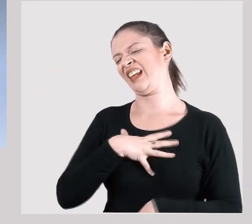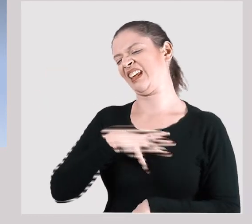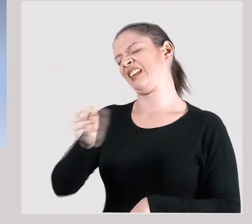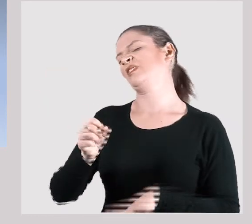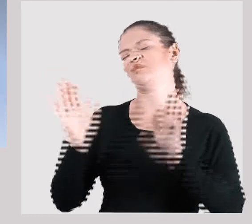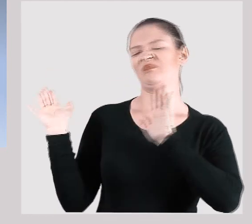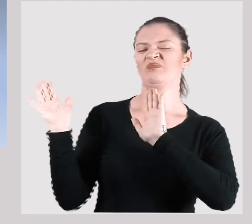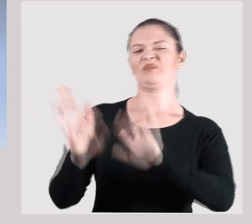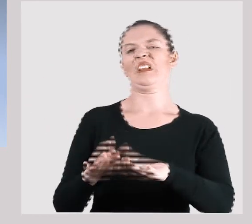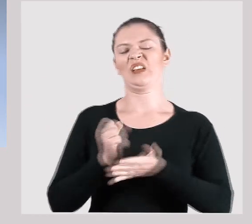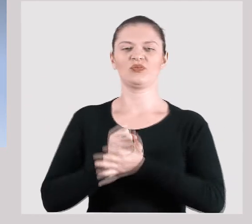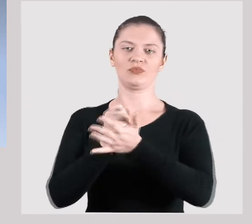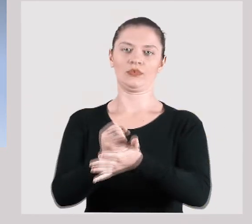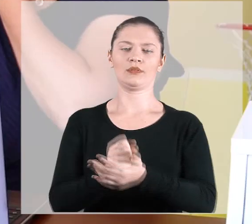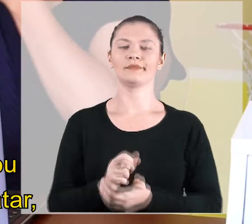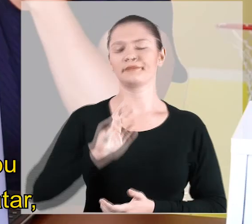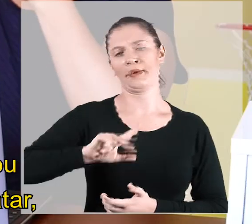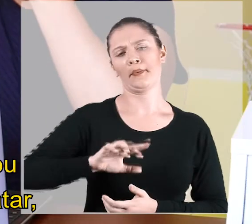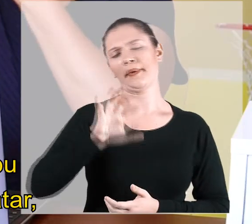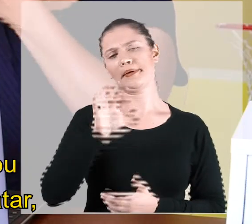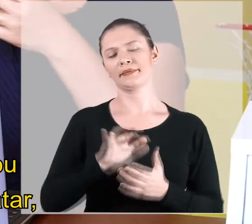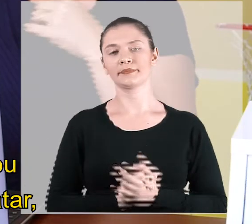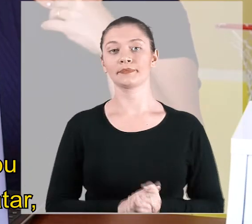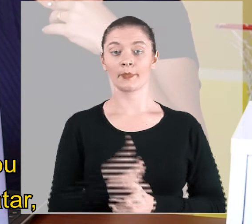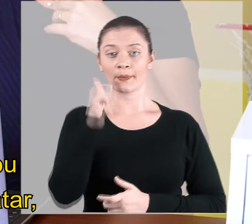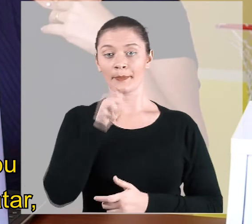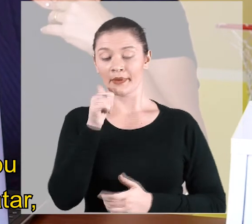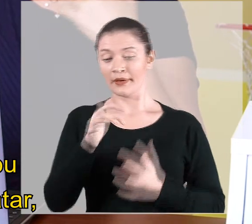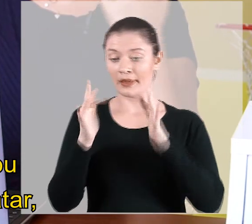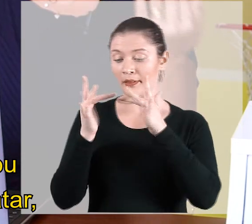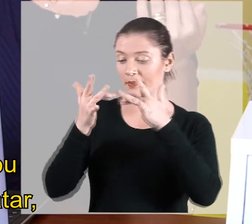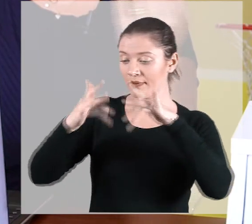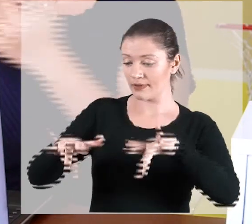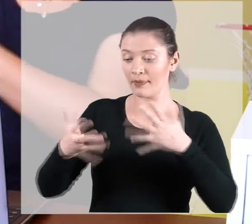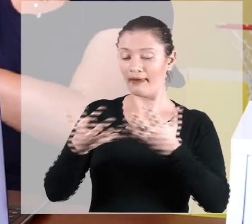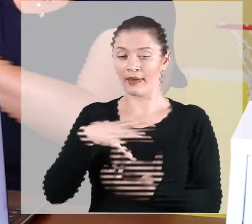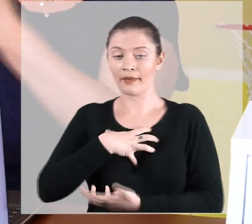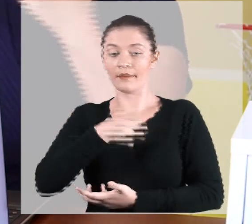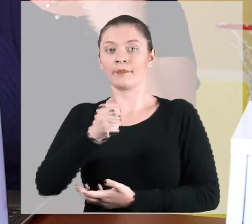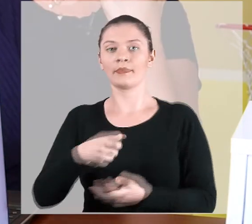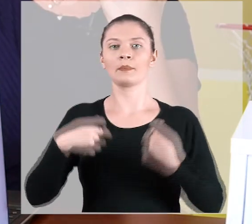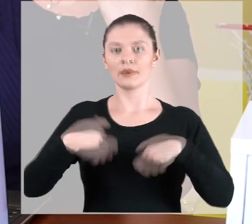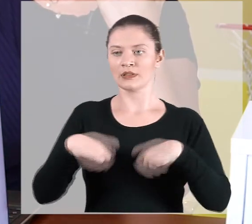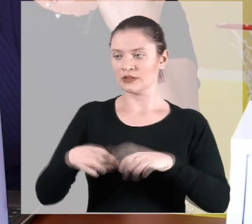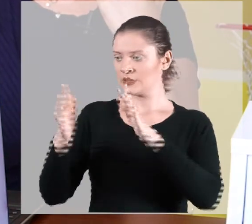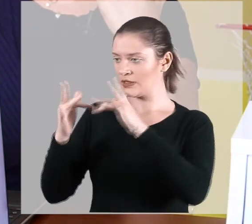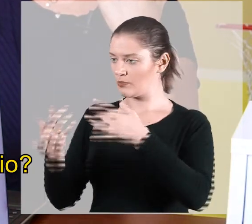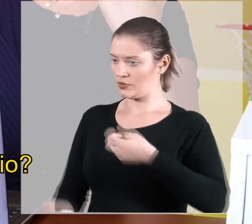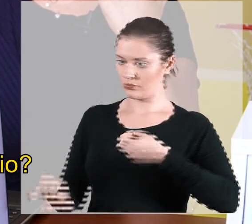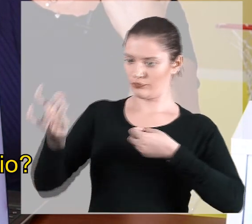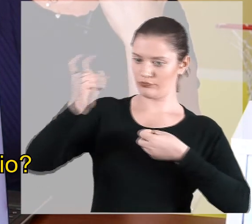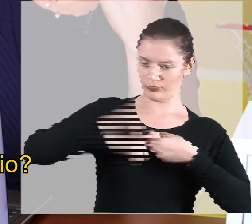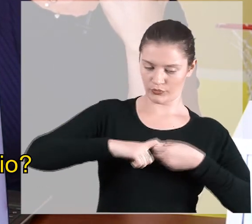ajudar esse jovem. Né? Então, uma menina que terminou com um namorado e ela quer se matar, então tem que fazer o namorado voltar com